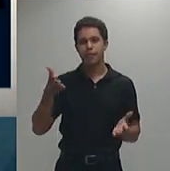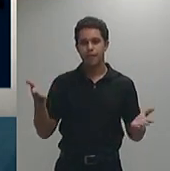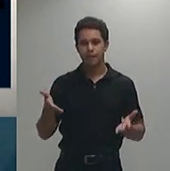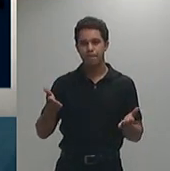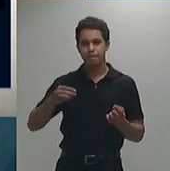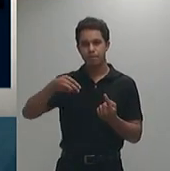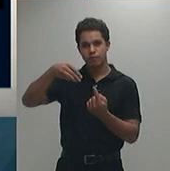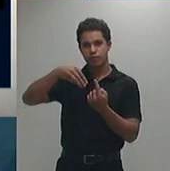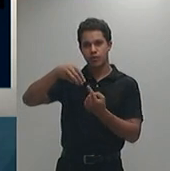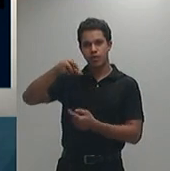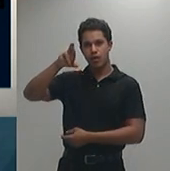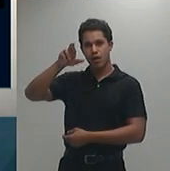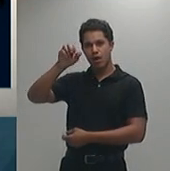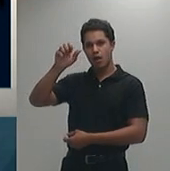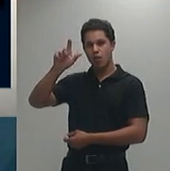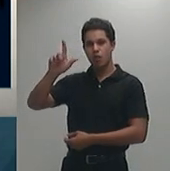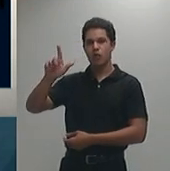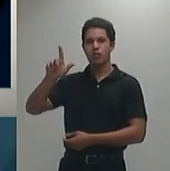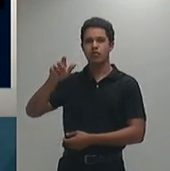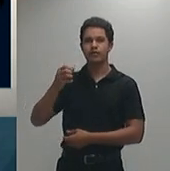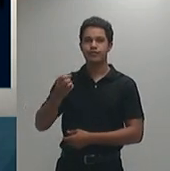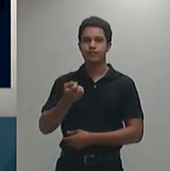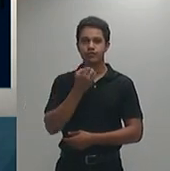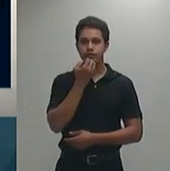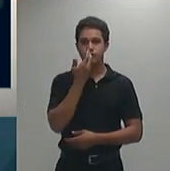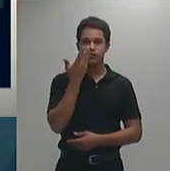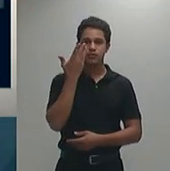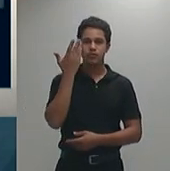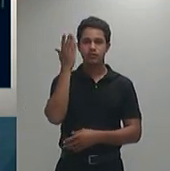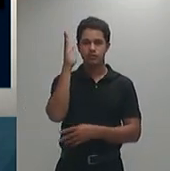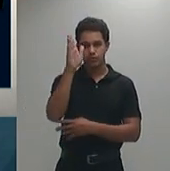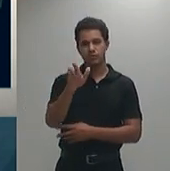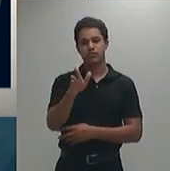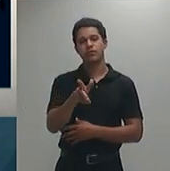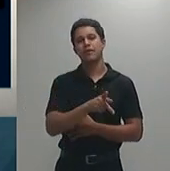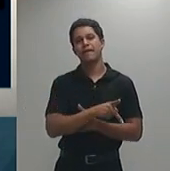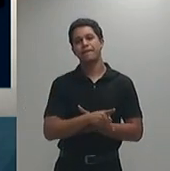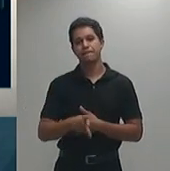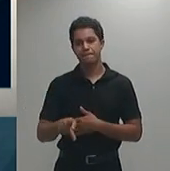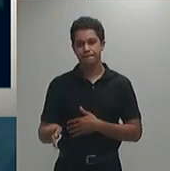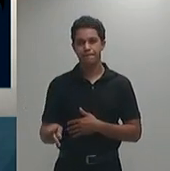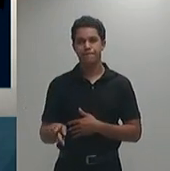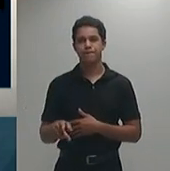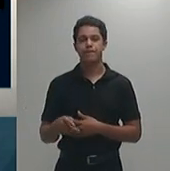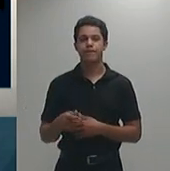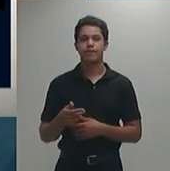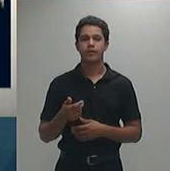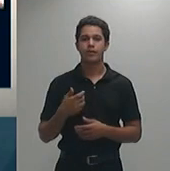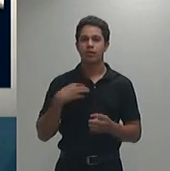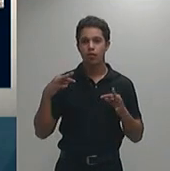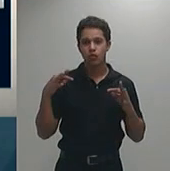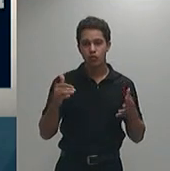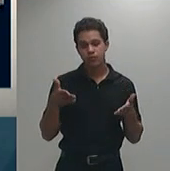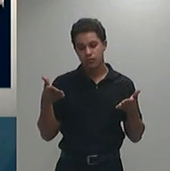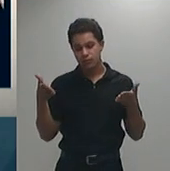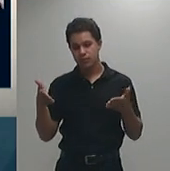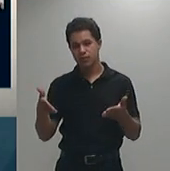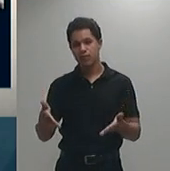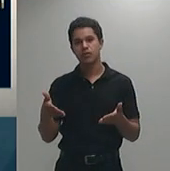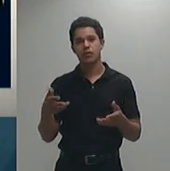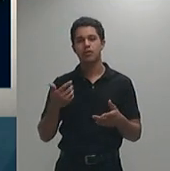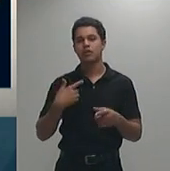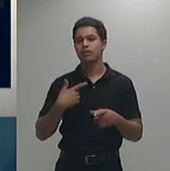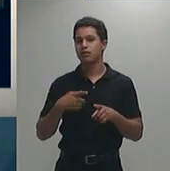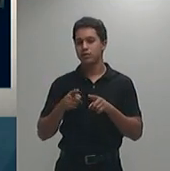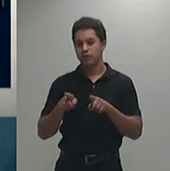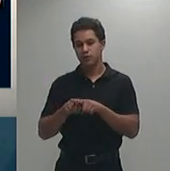e o tac Presidente senhoras ministras nasce a dele Maria Isabel gallotti dos benefícios se procurador-geral da